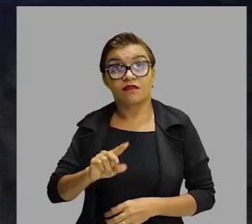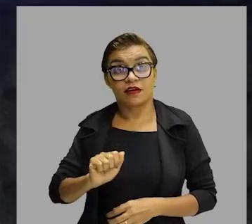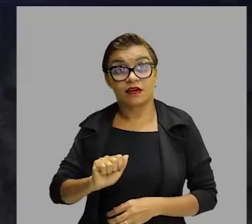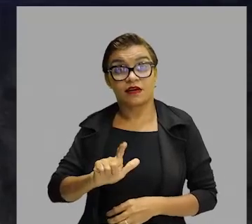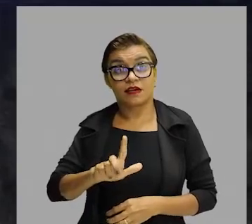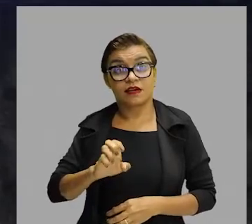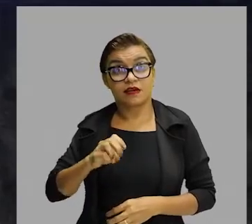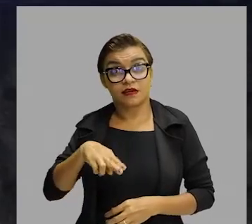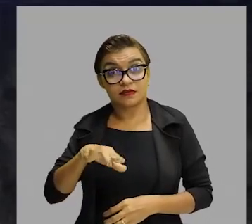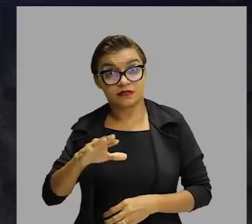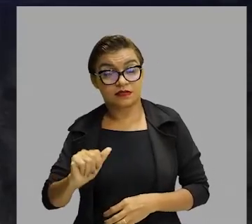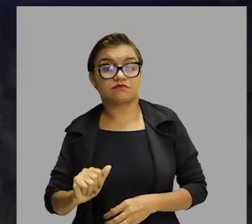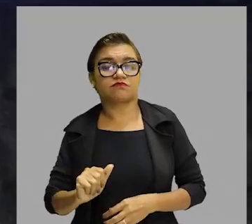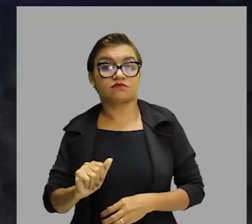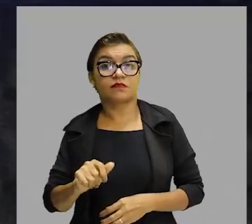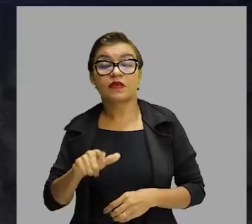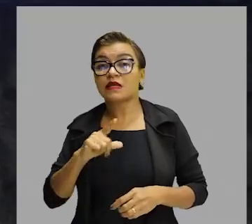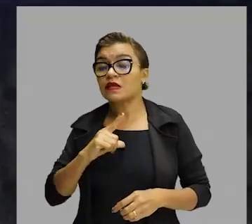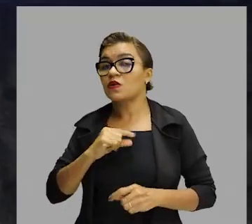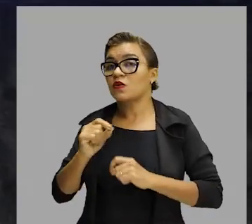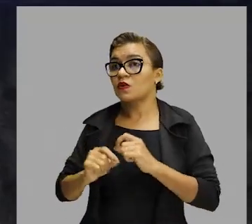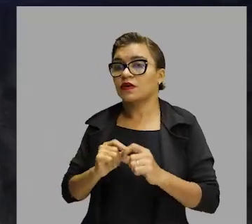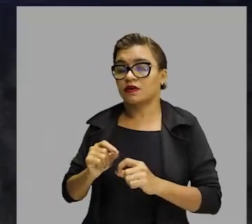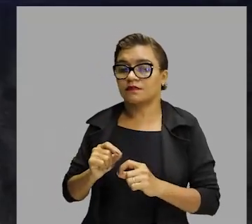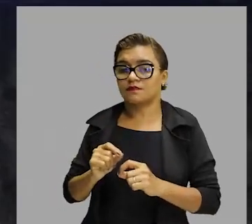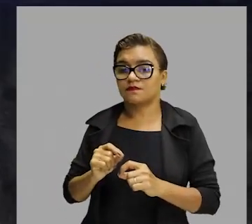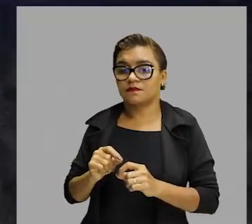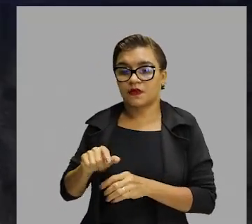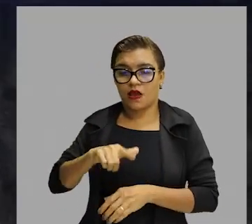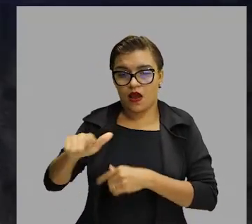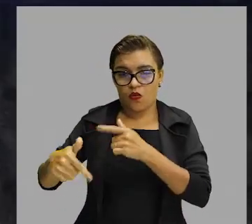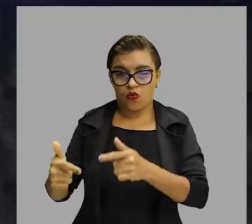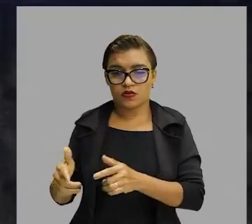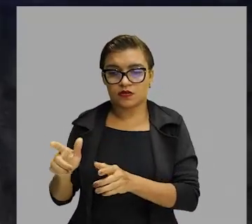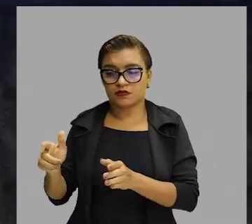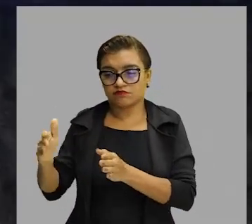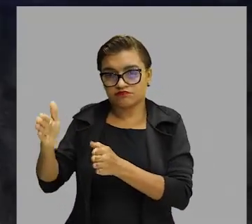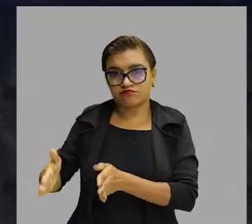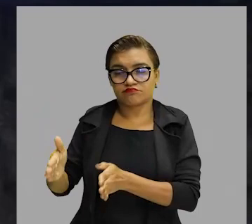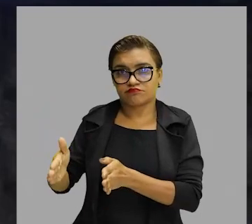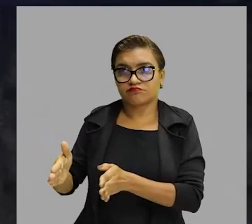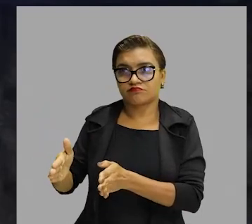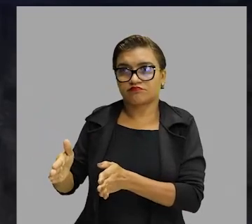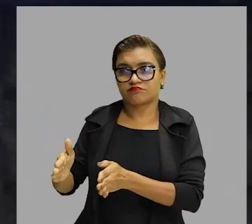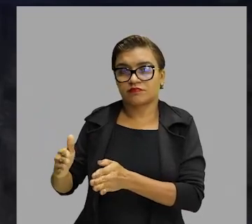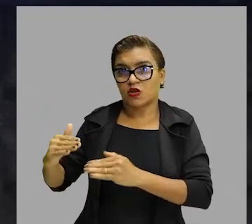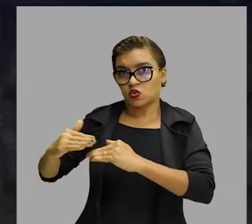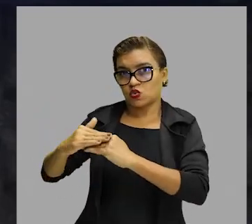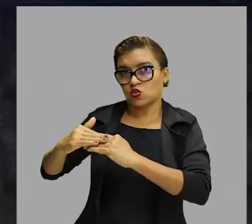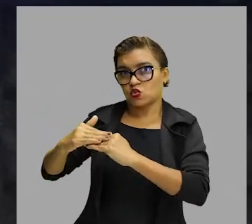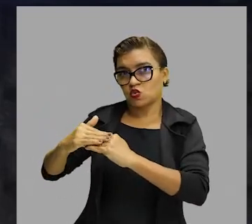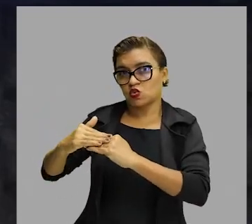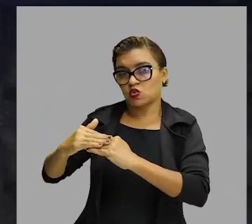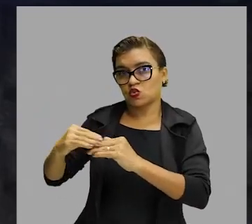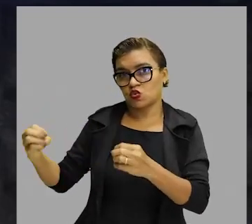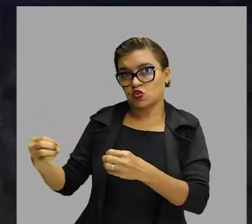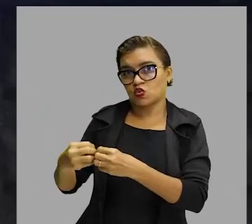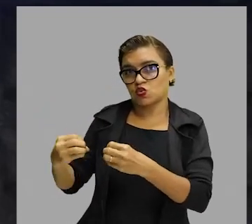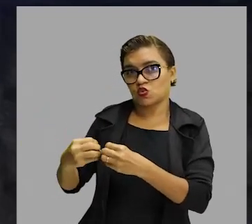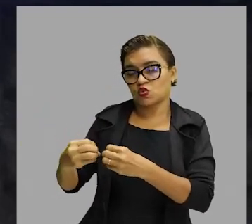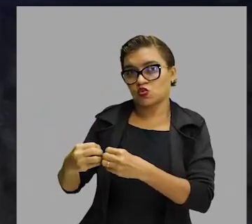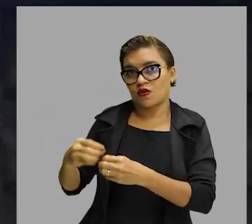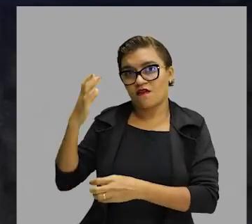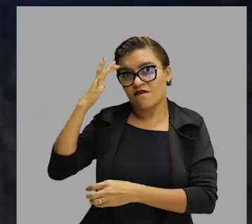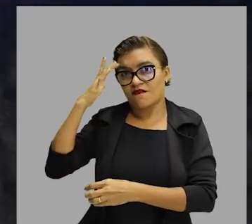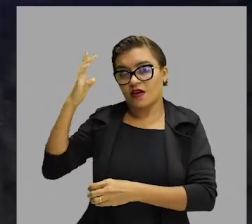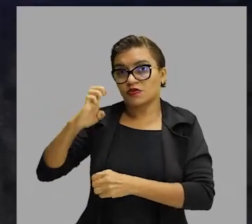tem esse gap, né, chamamos ali de overlap, que é justamente que eles estão ali justamente juntos. Então,